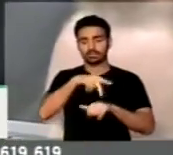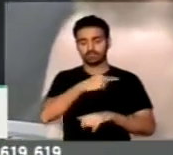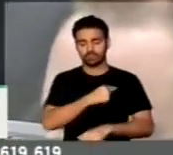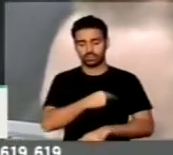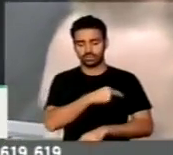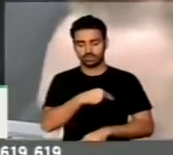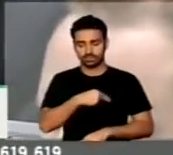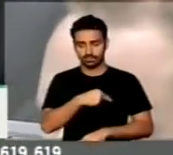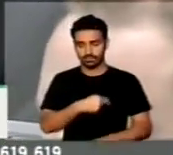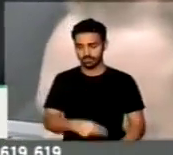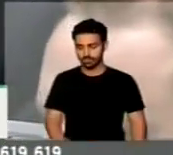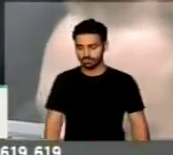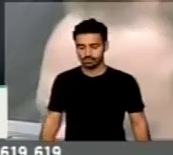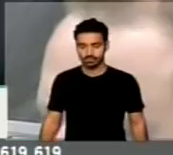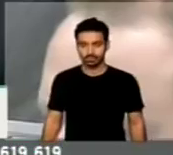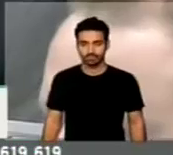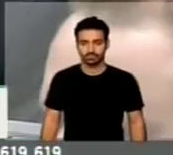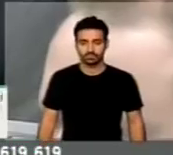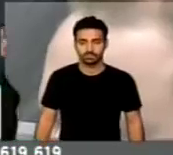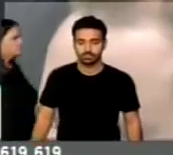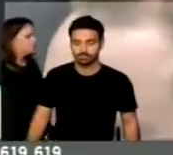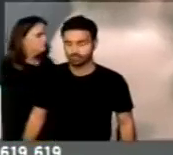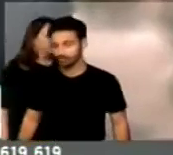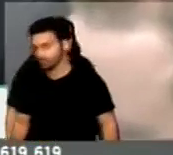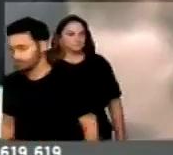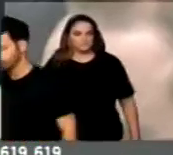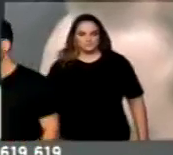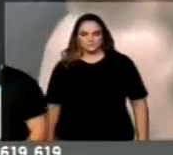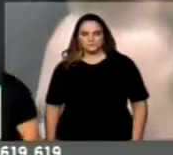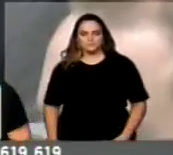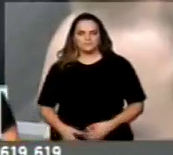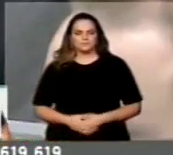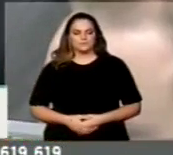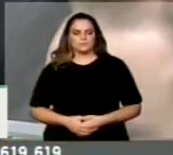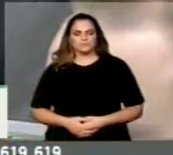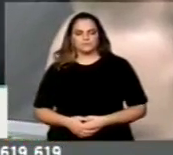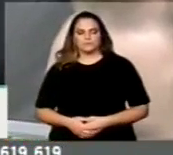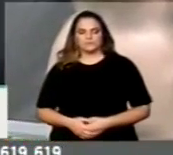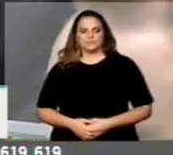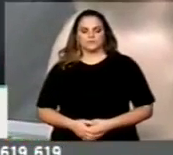fim, é de que a Operação Erga Omnes estabeleceu